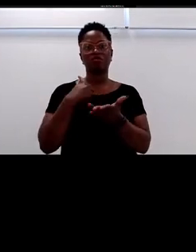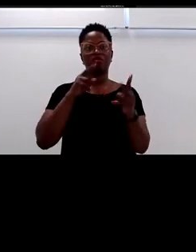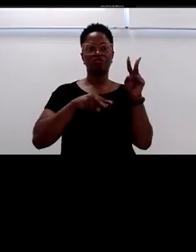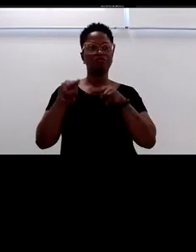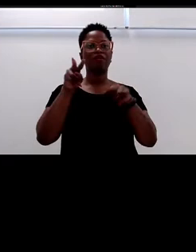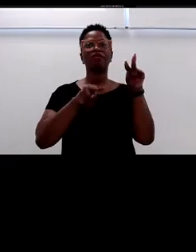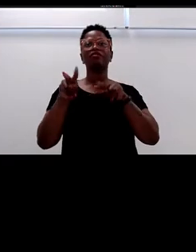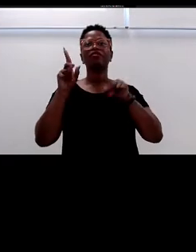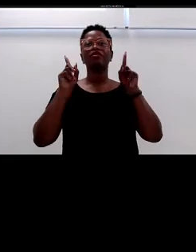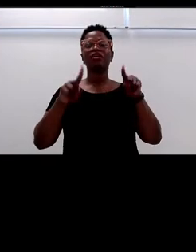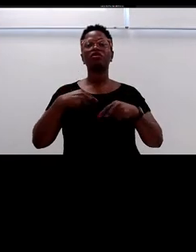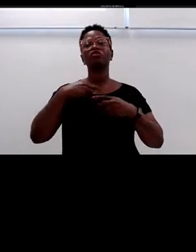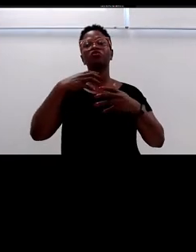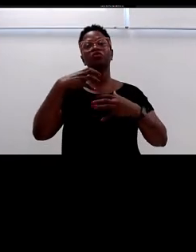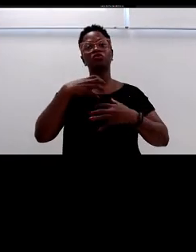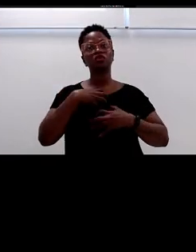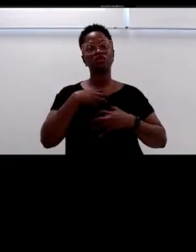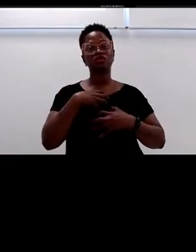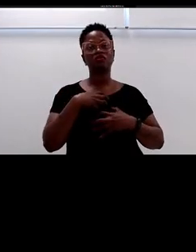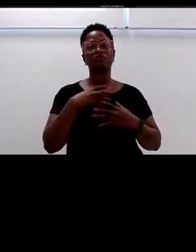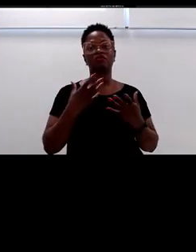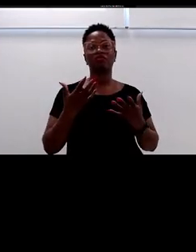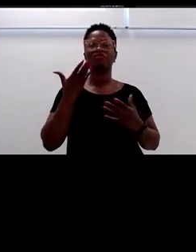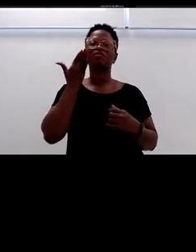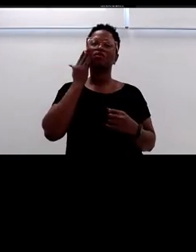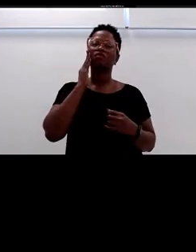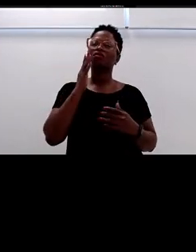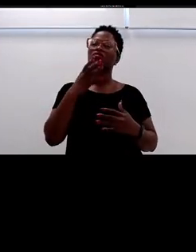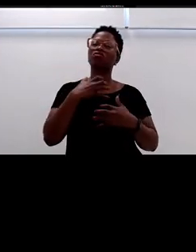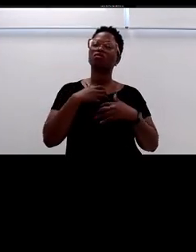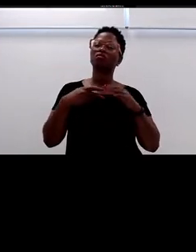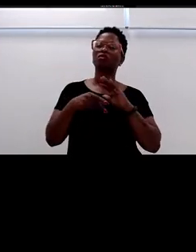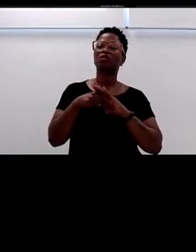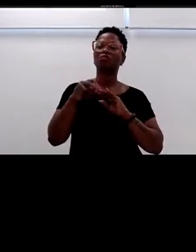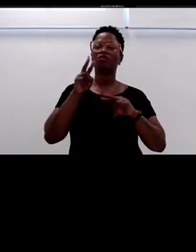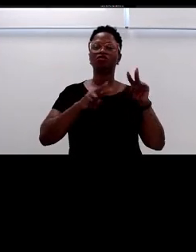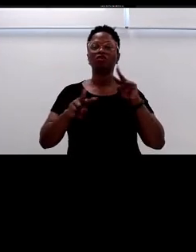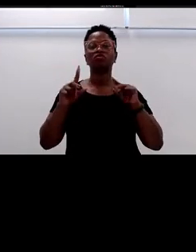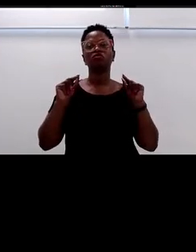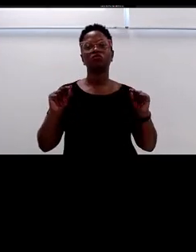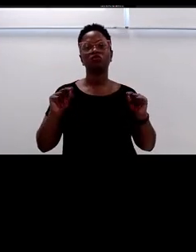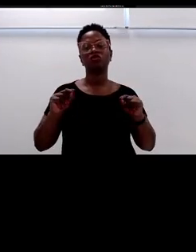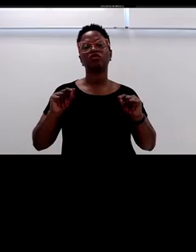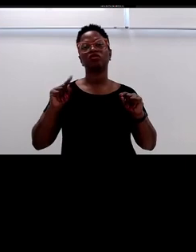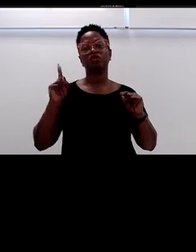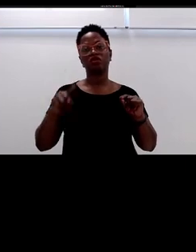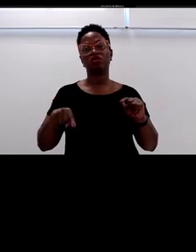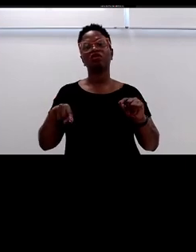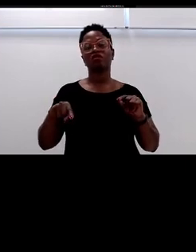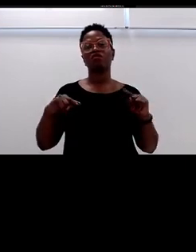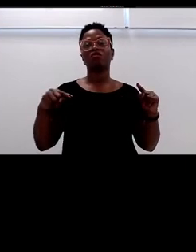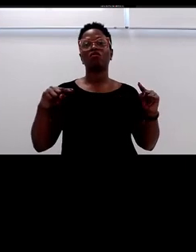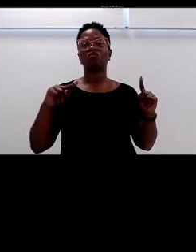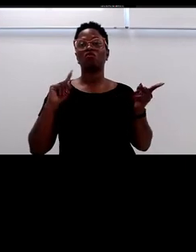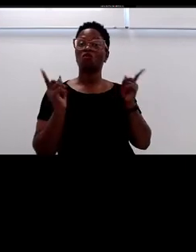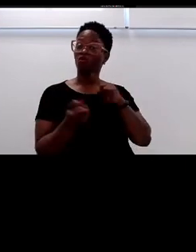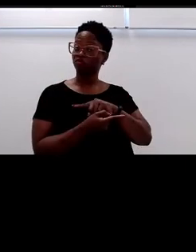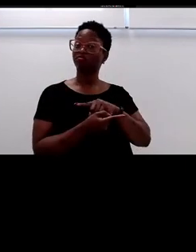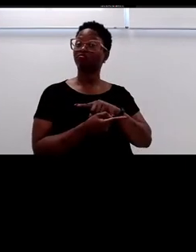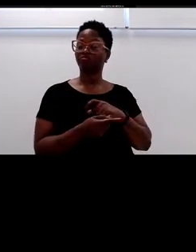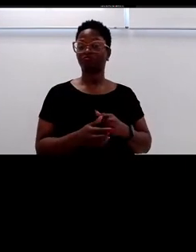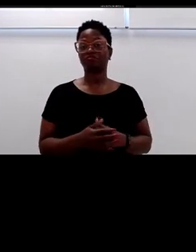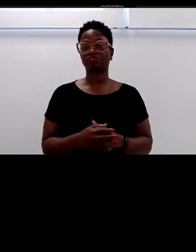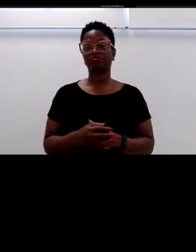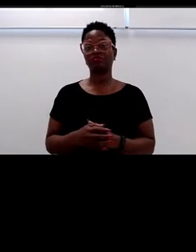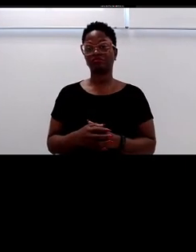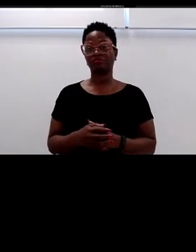da forma, de entender a forma, né? Vejo que estou fazendo o circuito contrário. É muita